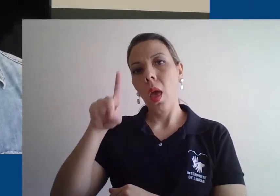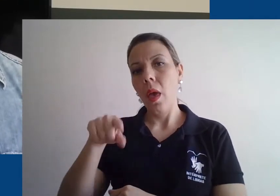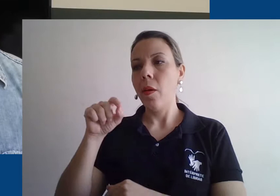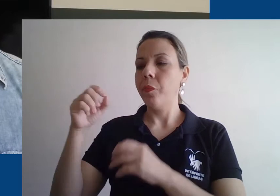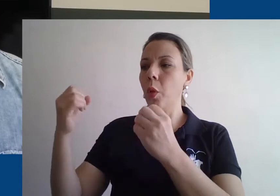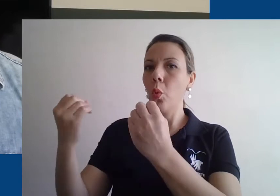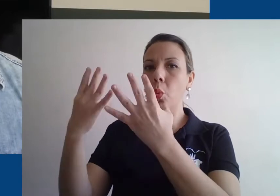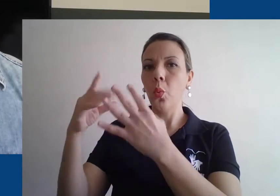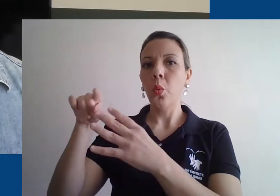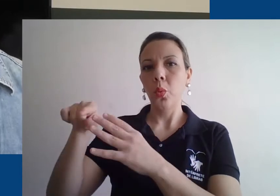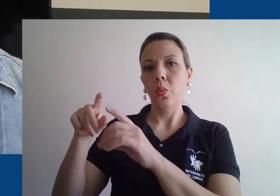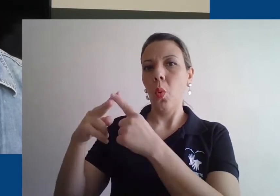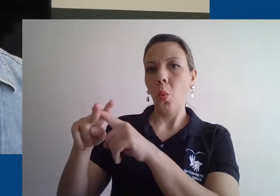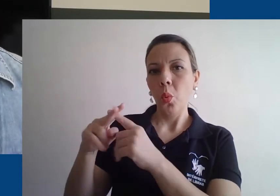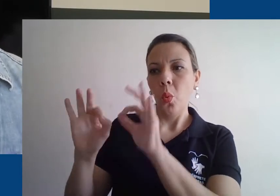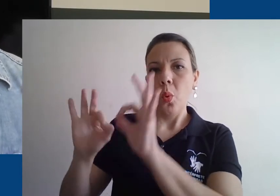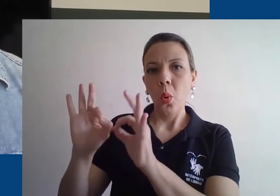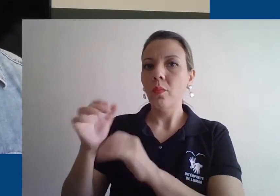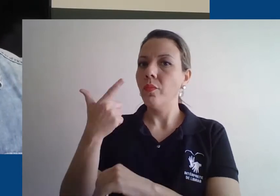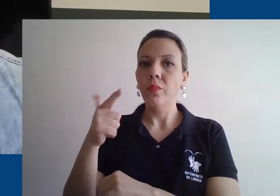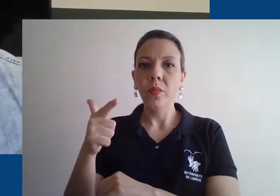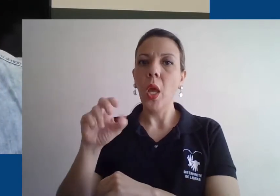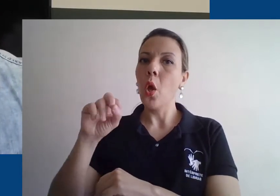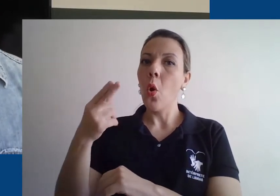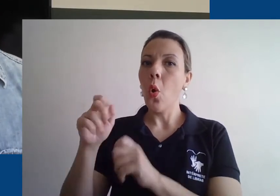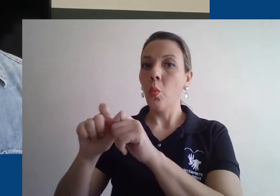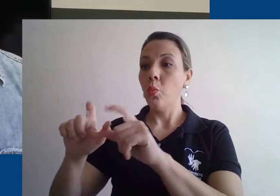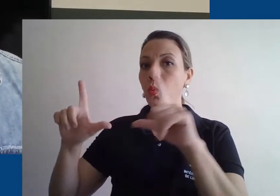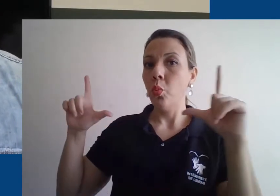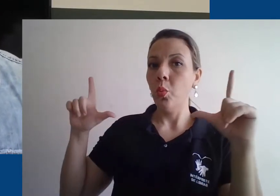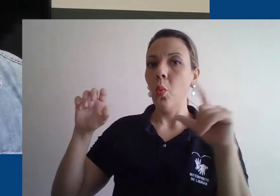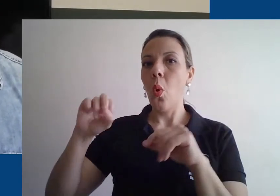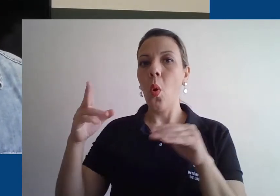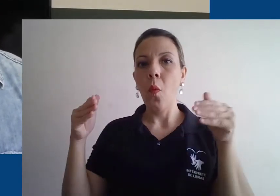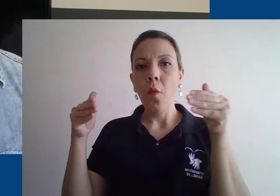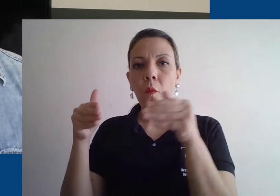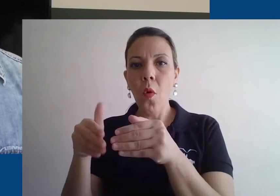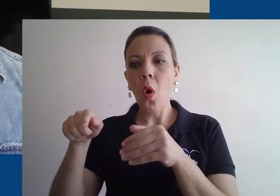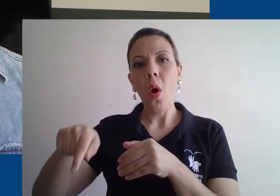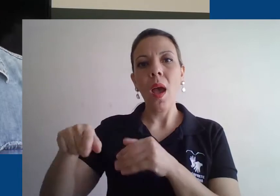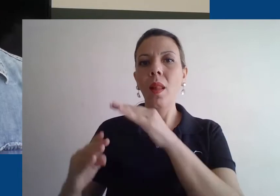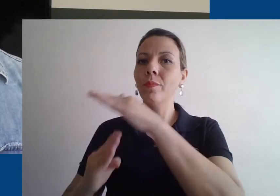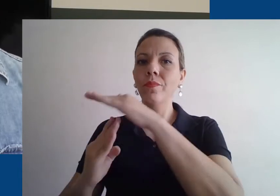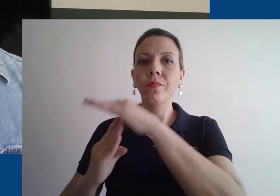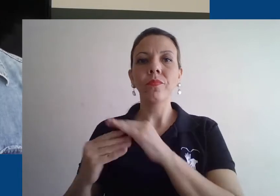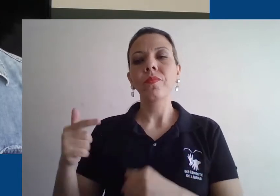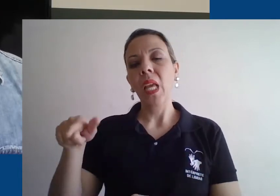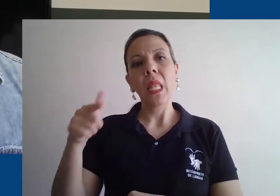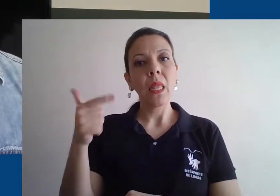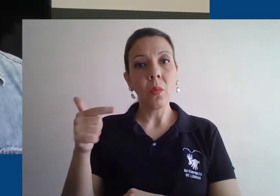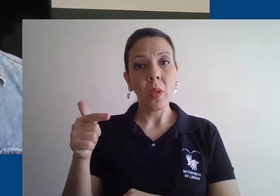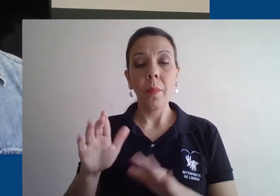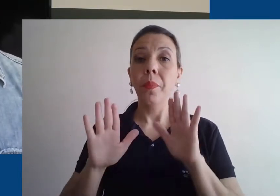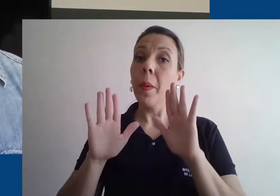limitações, como controle às vezes de iluminação, controle do zoom e controle do foco, por exemplo, apesar dessas limitações,